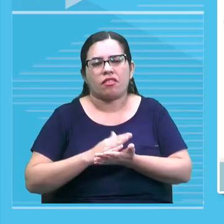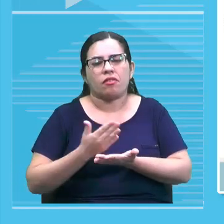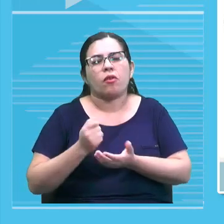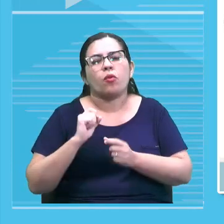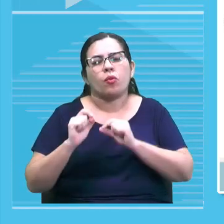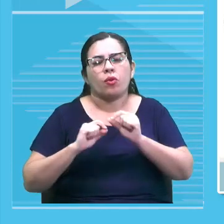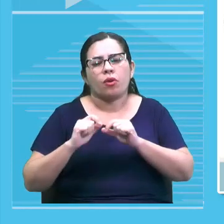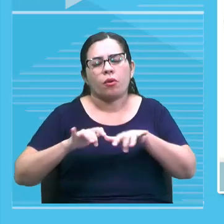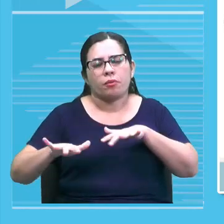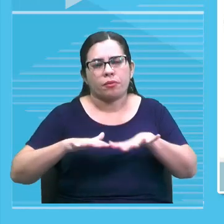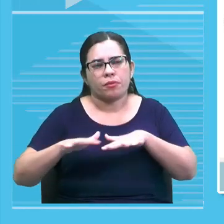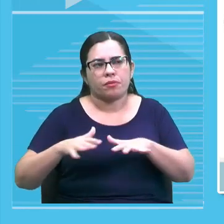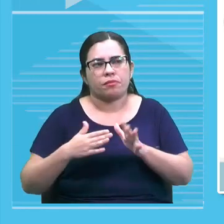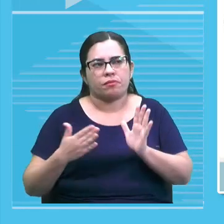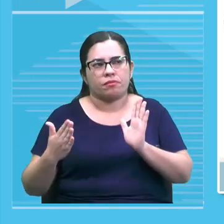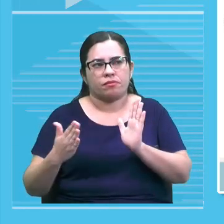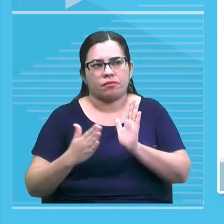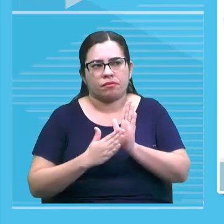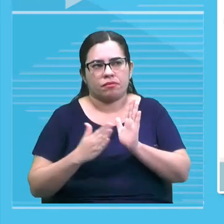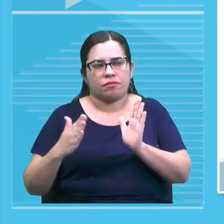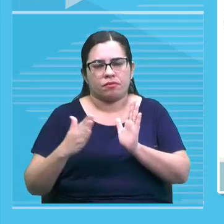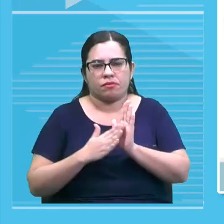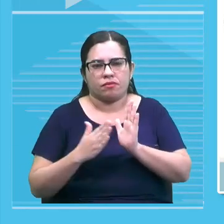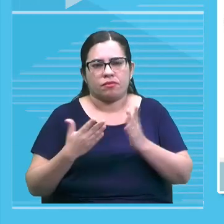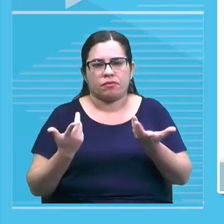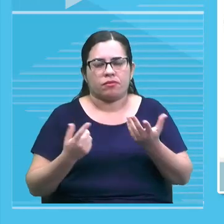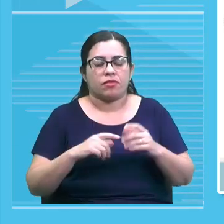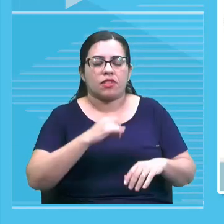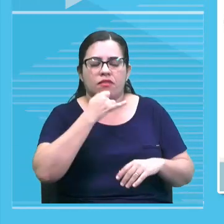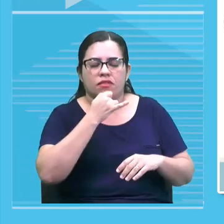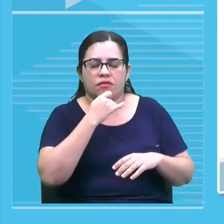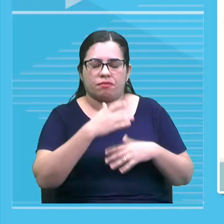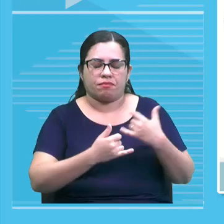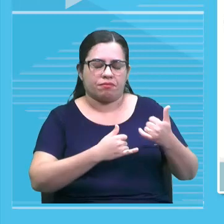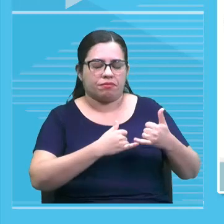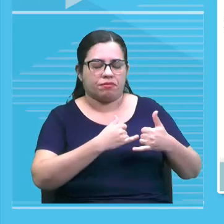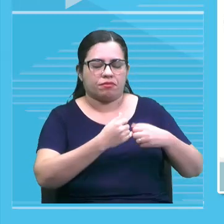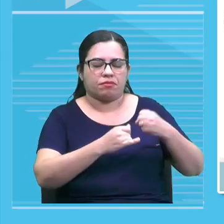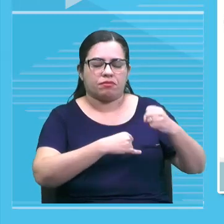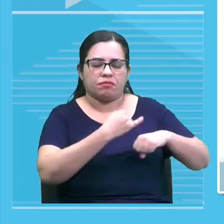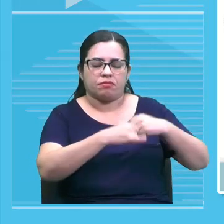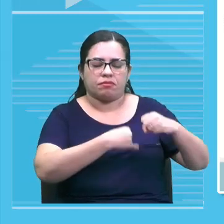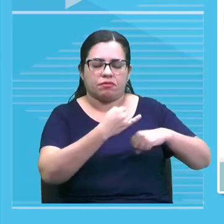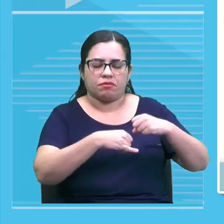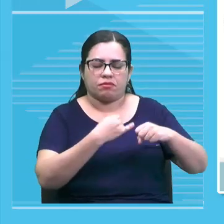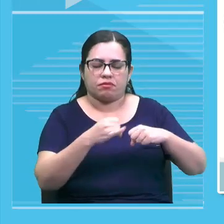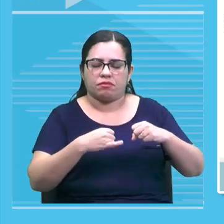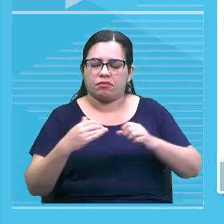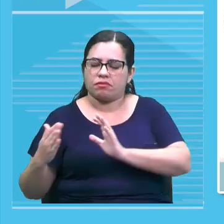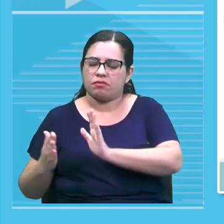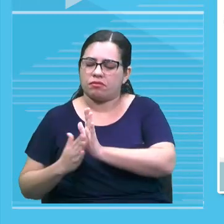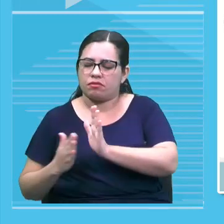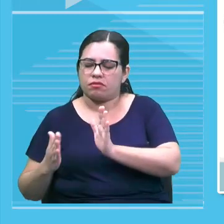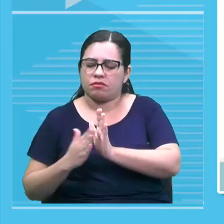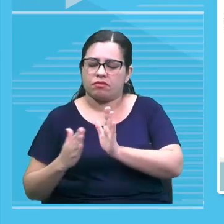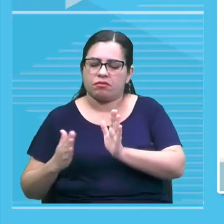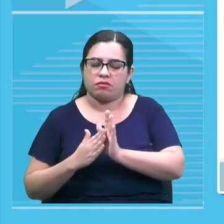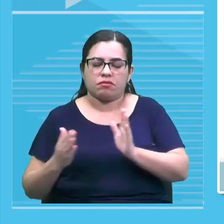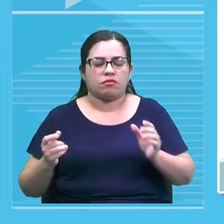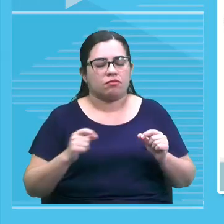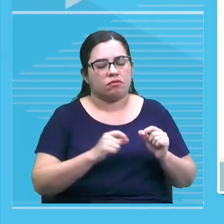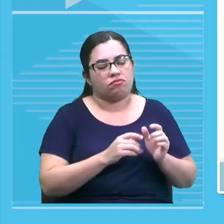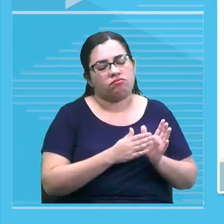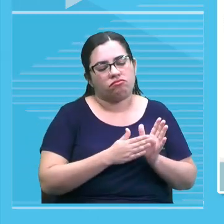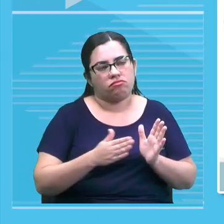ele se aproxima desses fios o alto-falante vai para frente